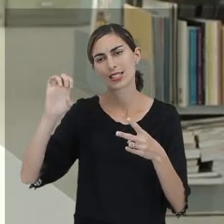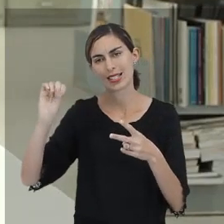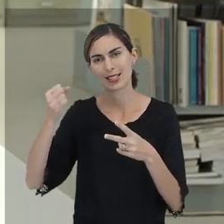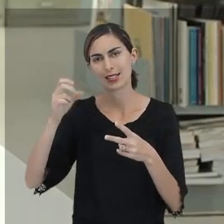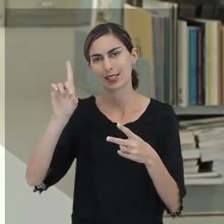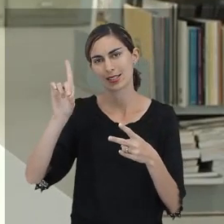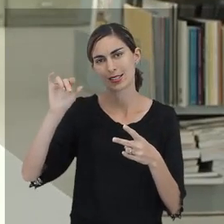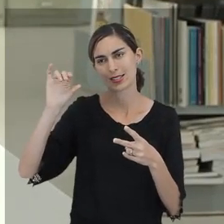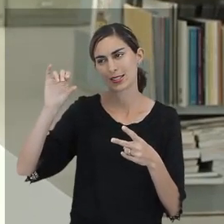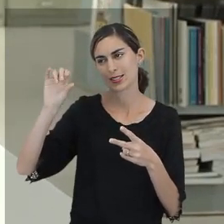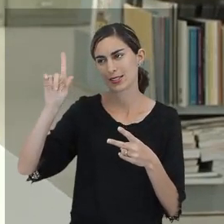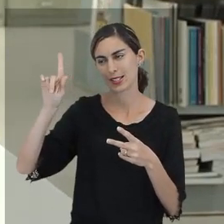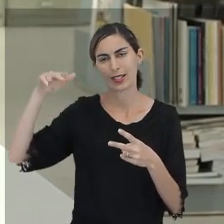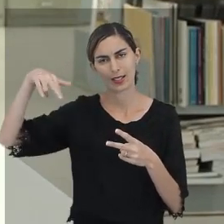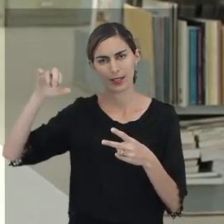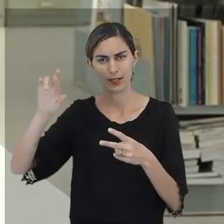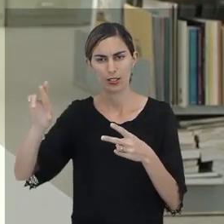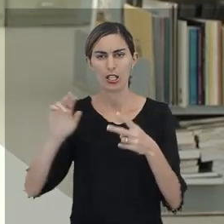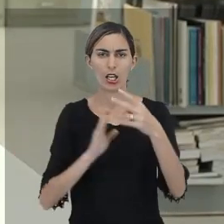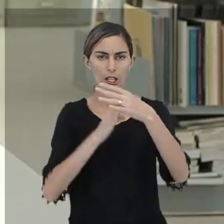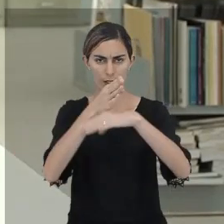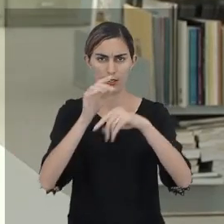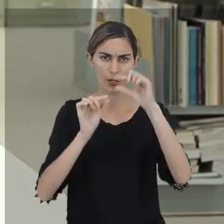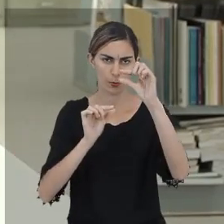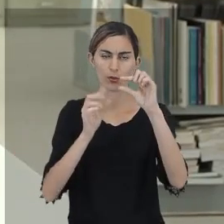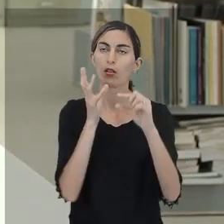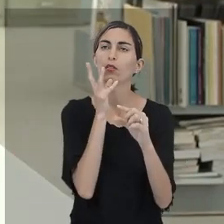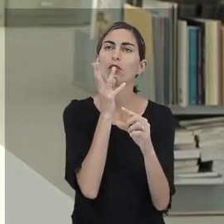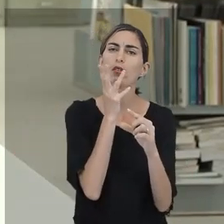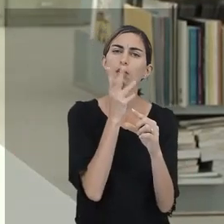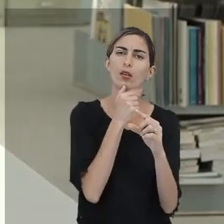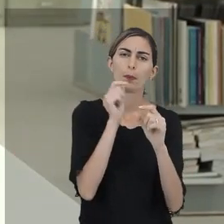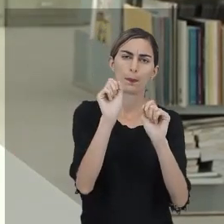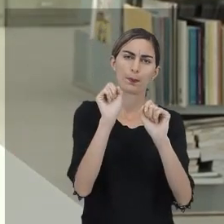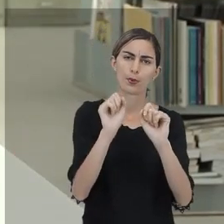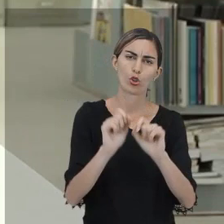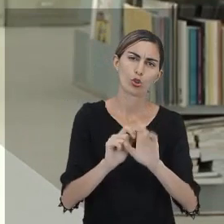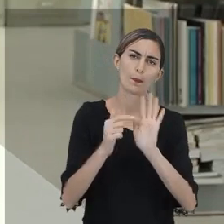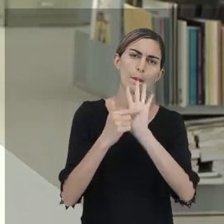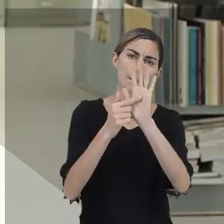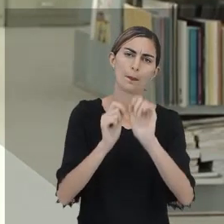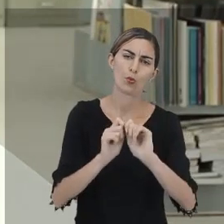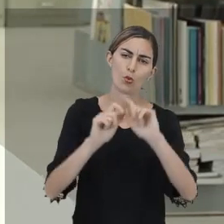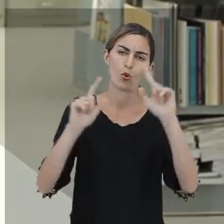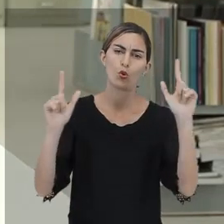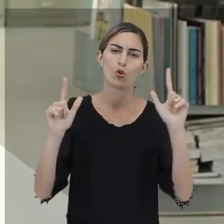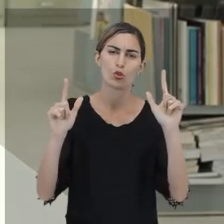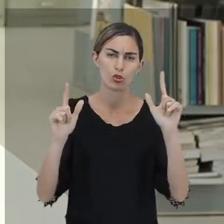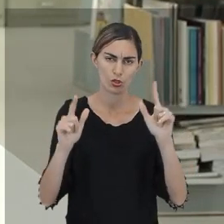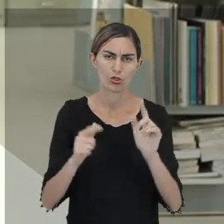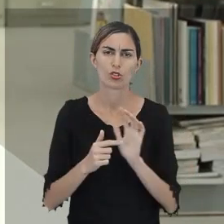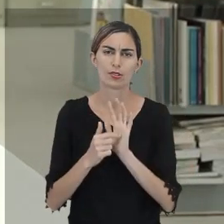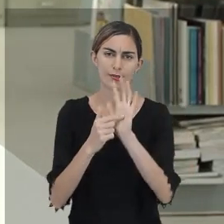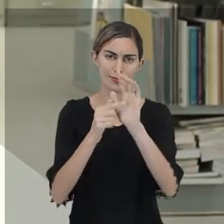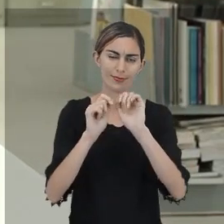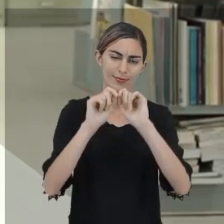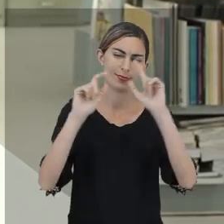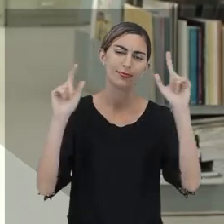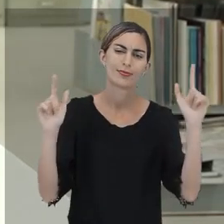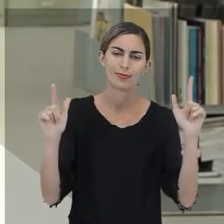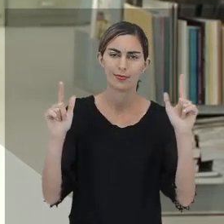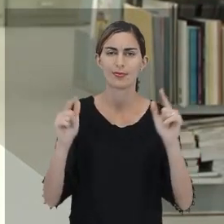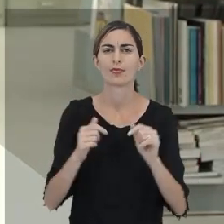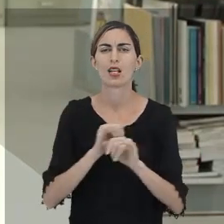se o usuário clicar no botão em uma determinada ação fofo foi demorada você pode exibir esse componente vai aparecer um low disse na tela